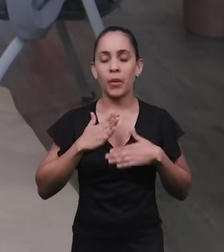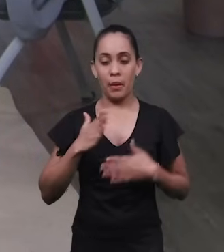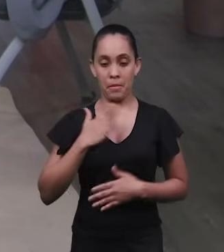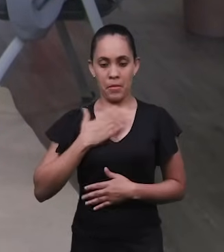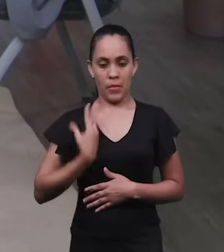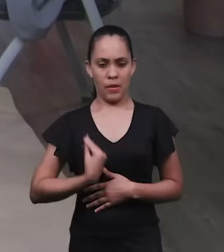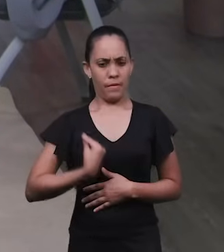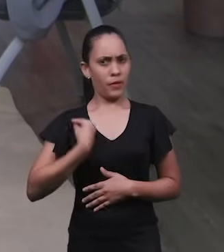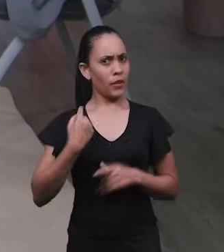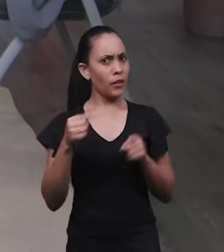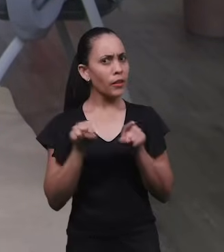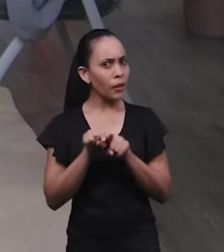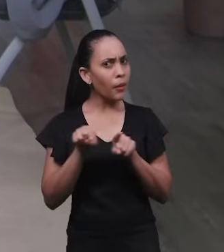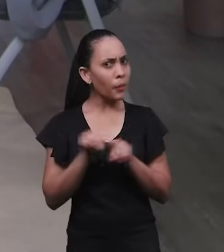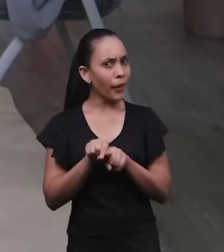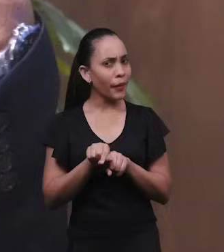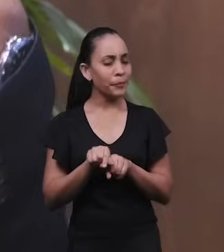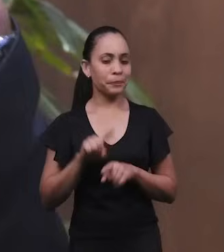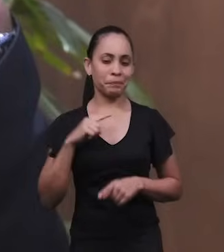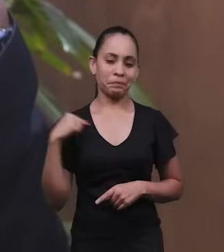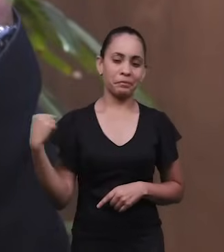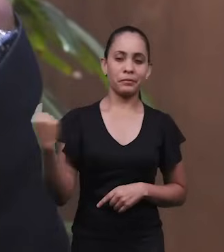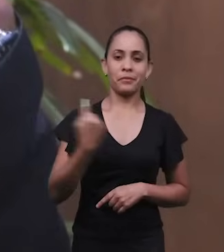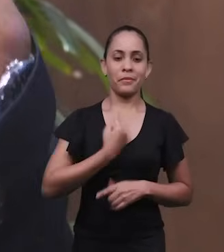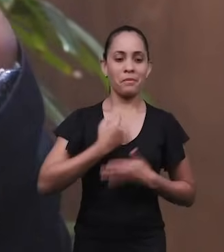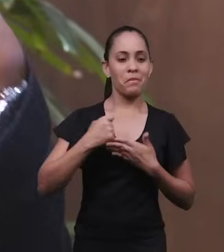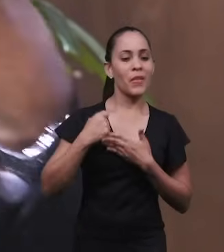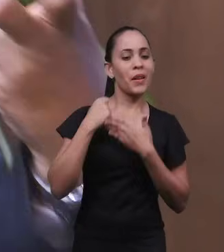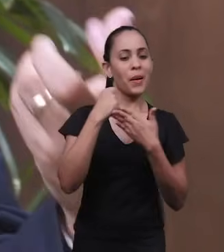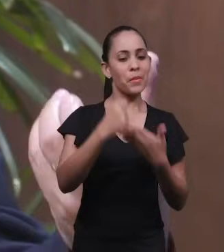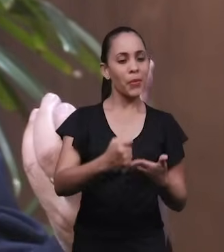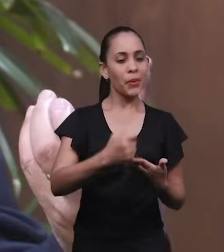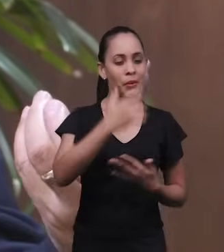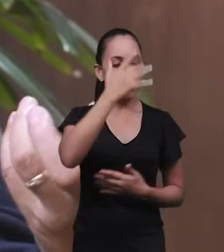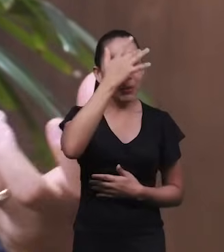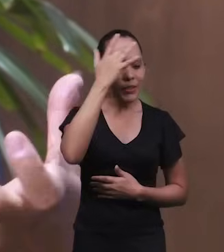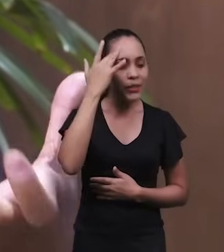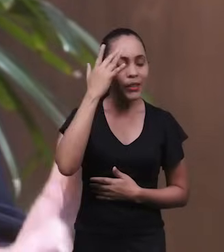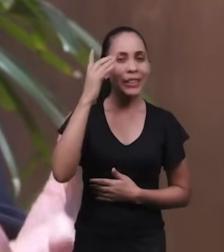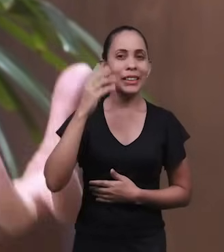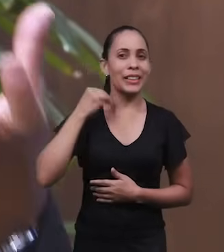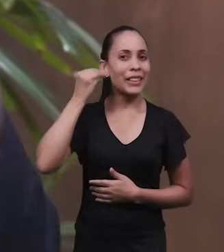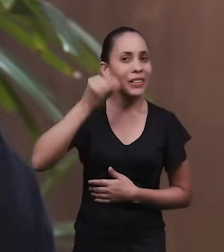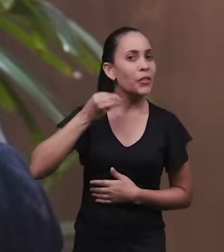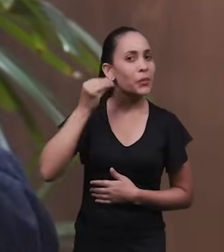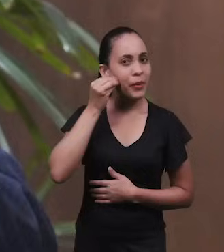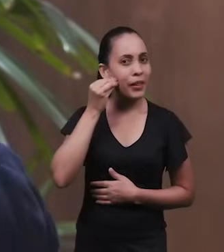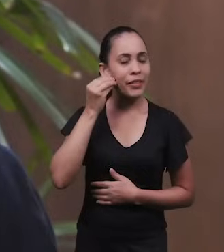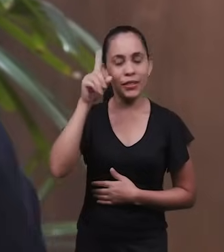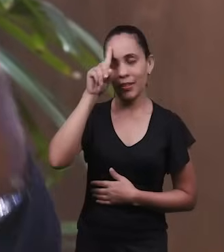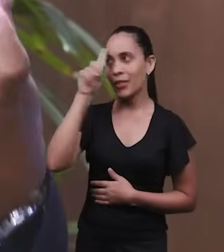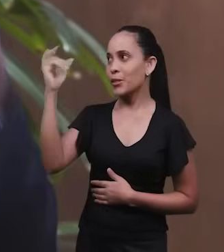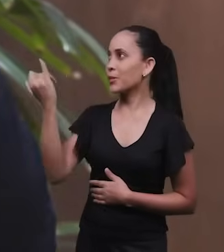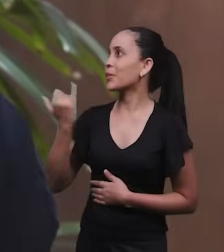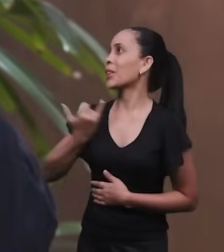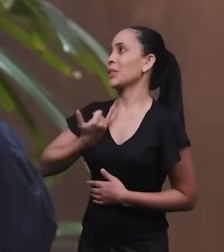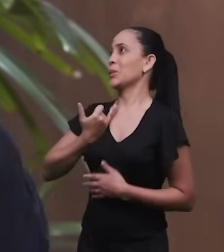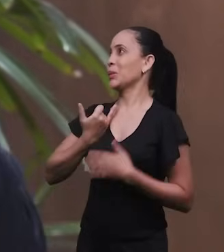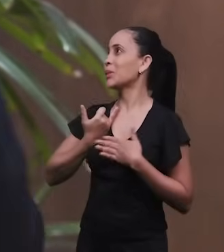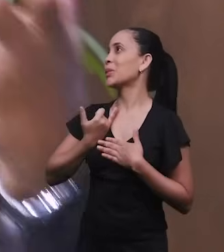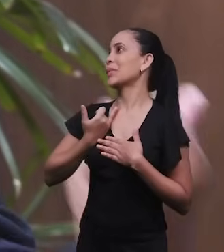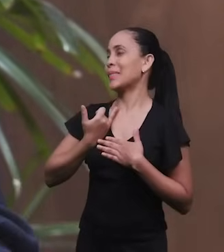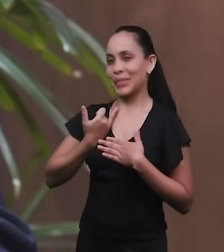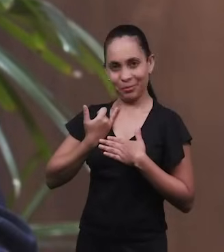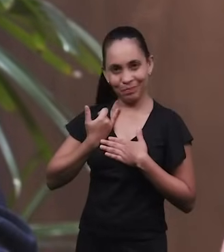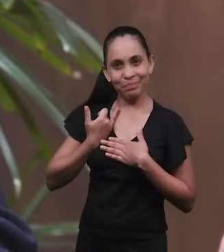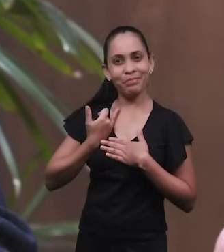para a minha própria vida. Você vê que nós vamos assistir as pessoas e na experiência Deus fala até